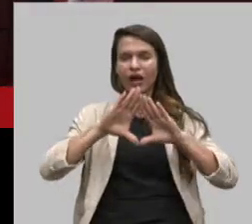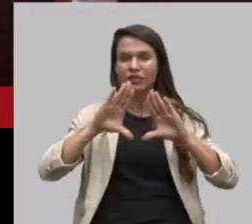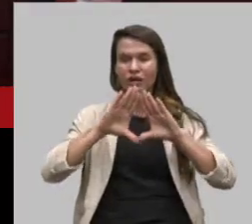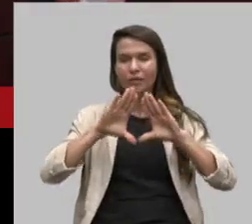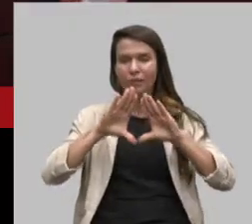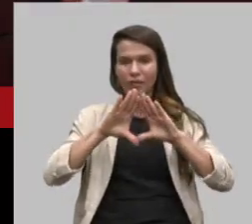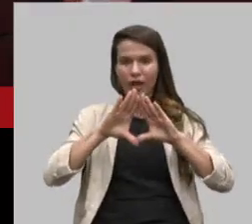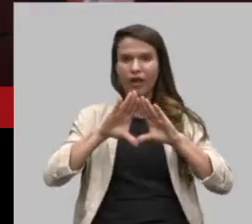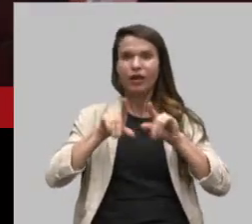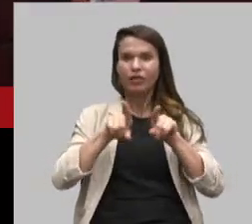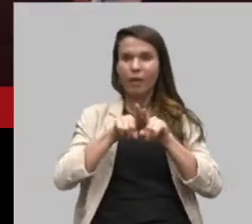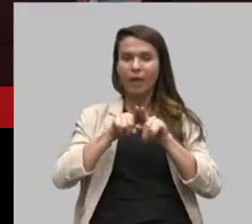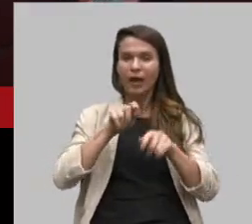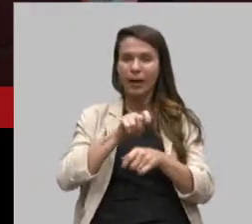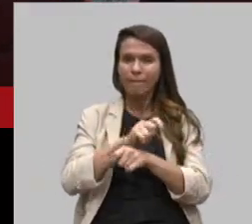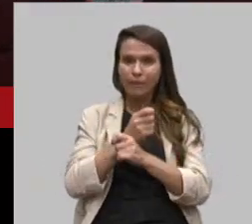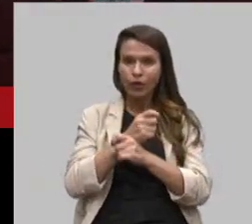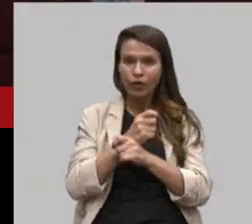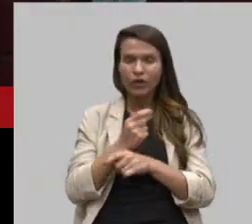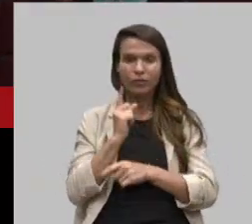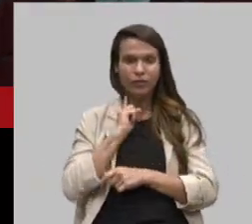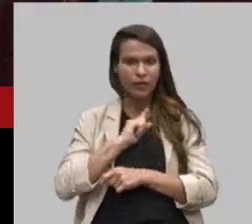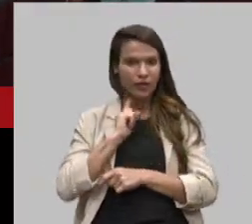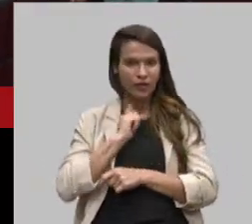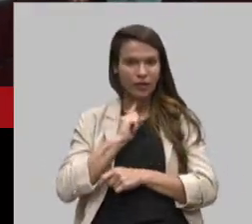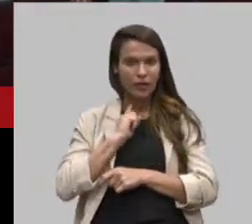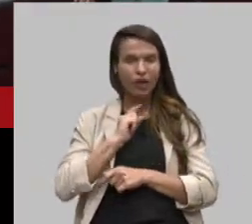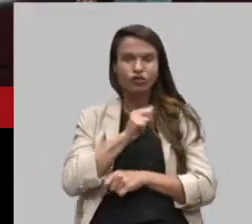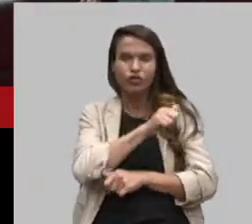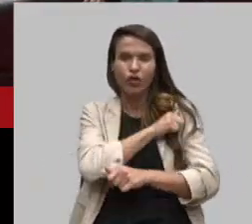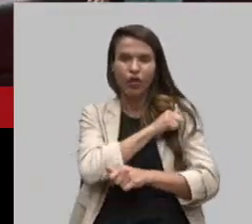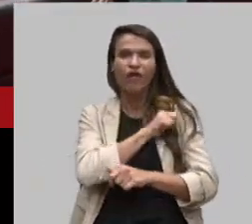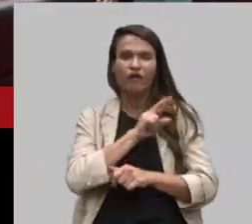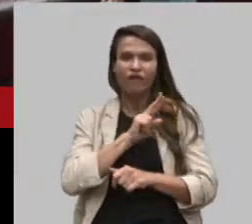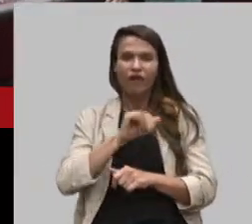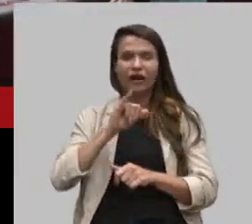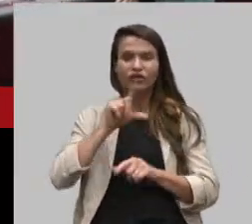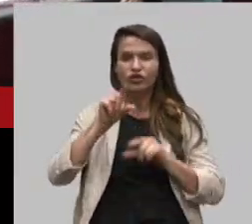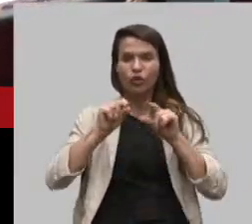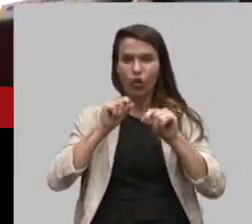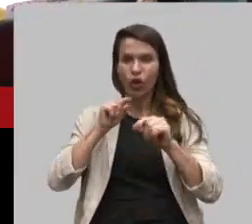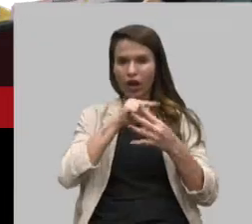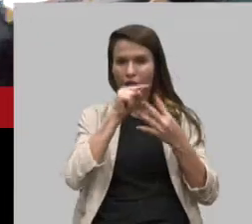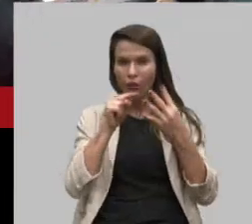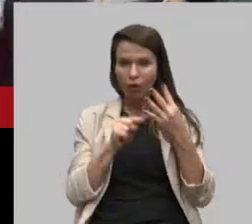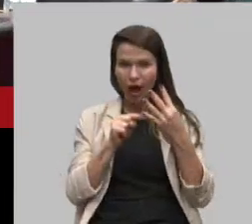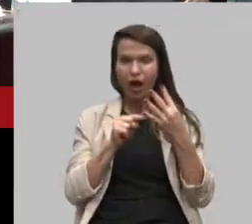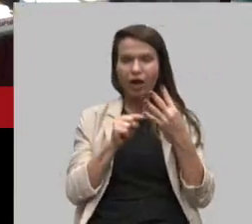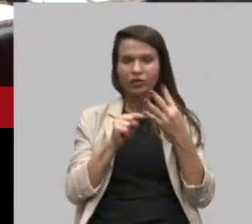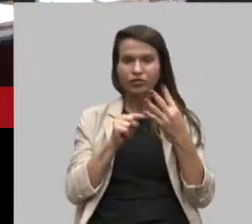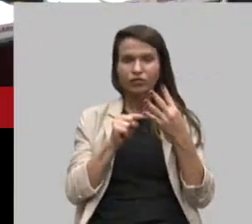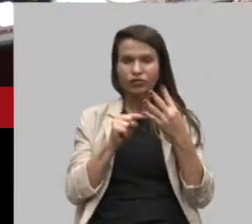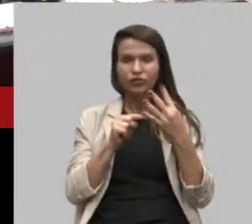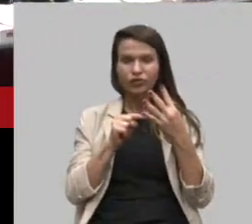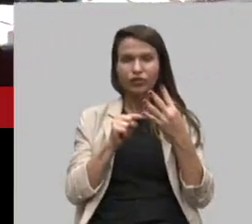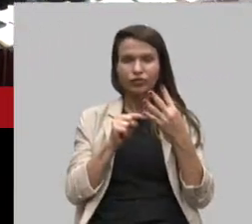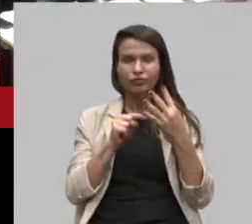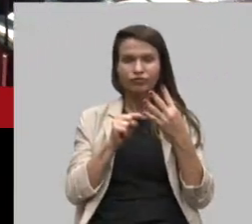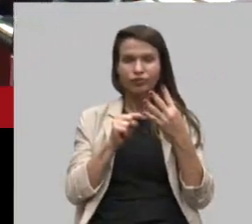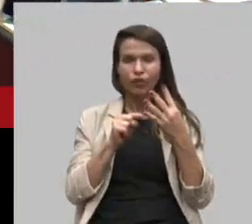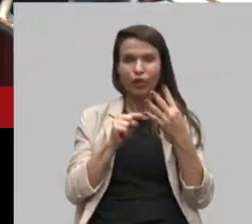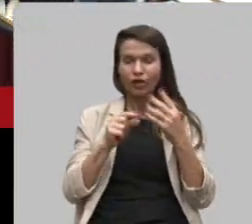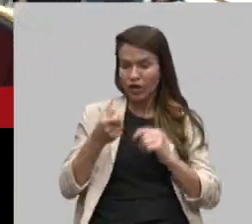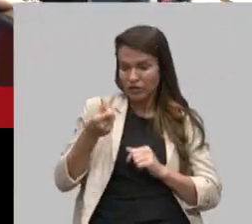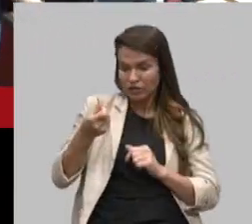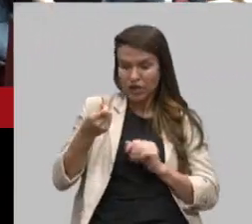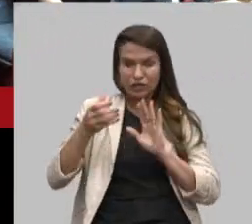PC Minas Então os estudantes vão escolher quatro entre as seis propostas do subtema dois que devem ser